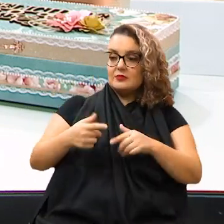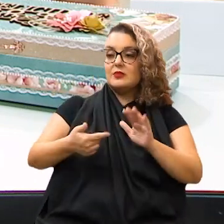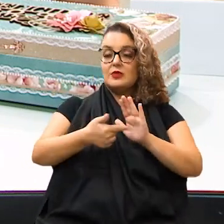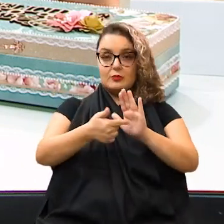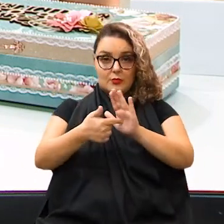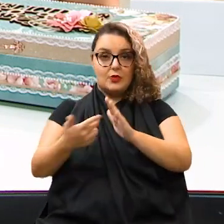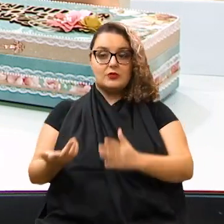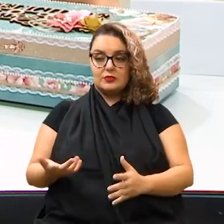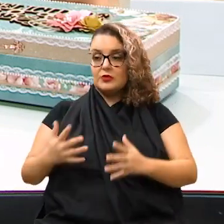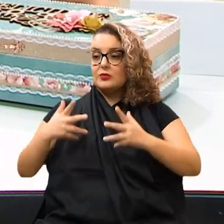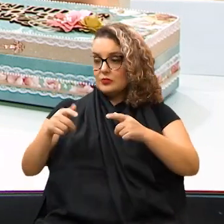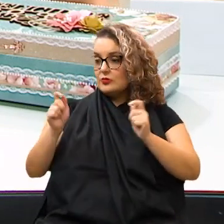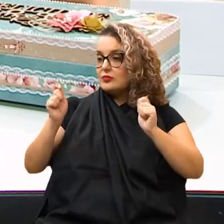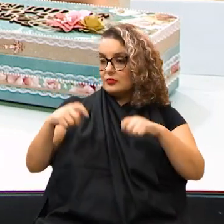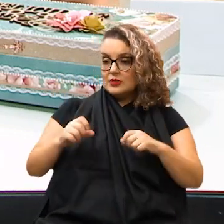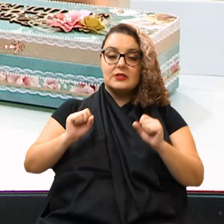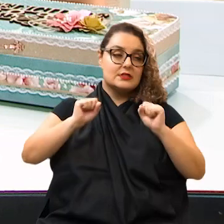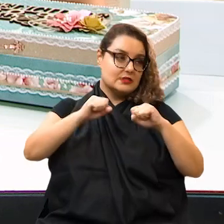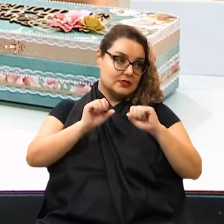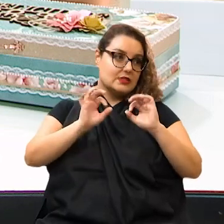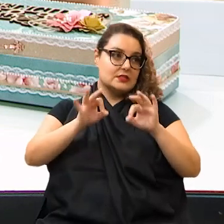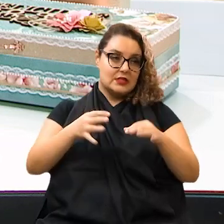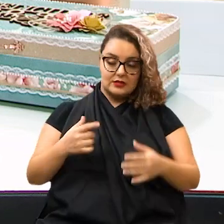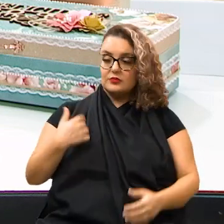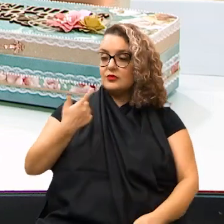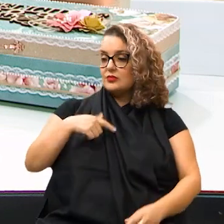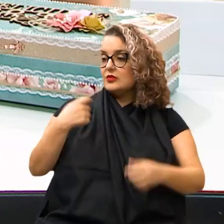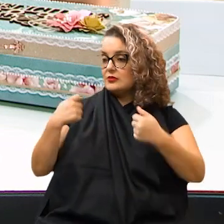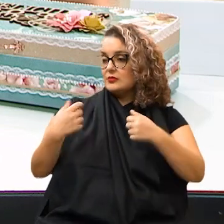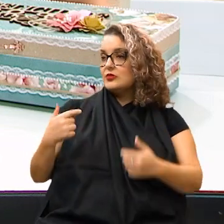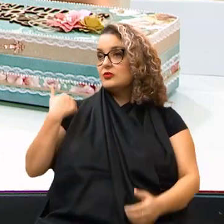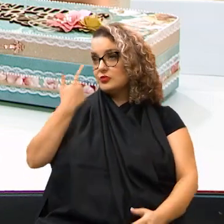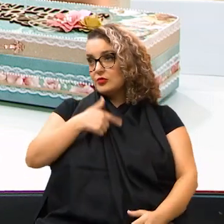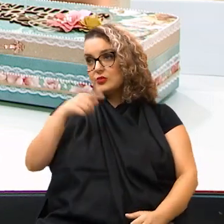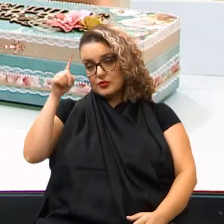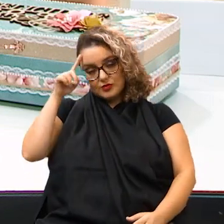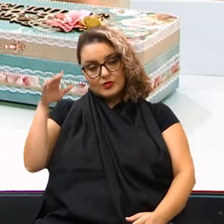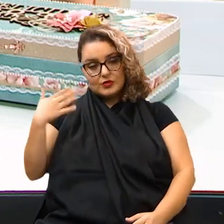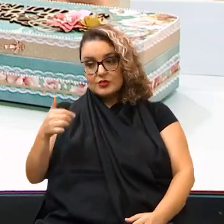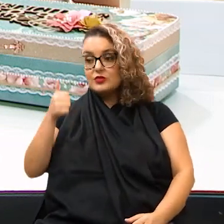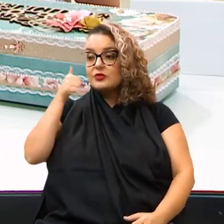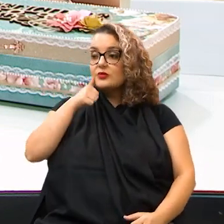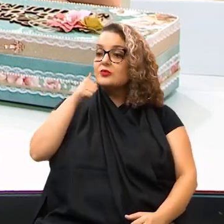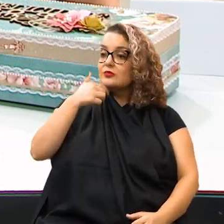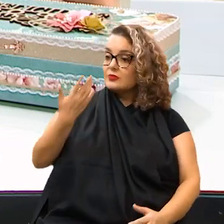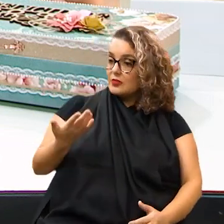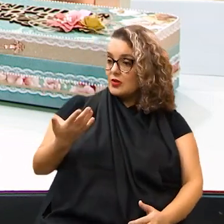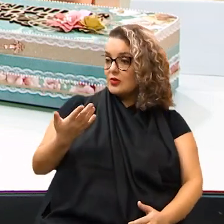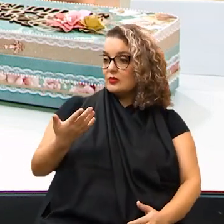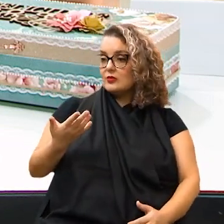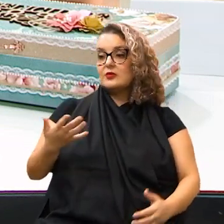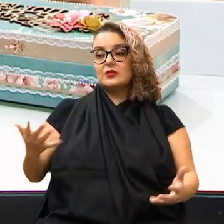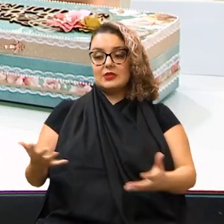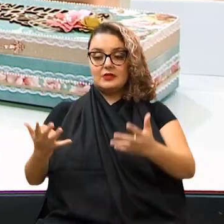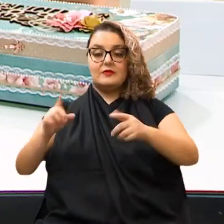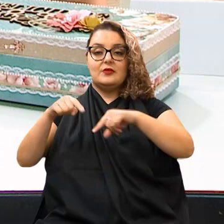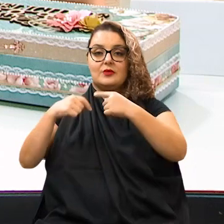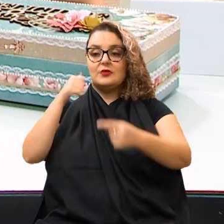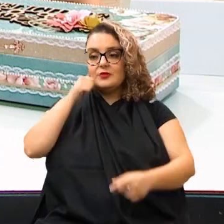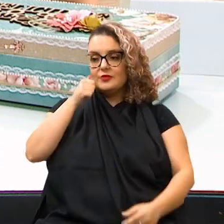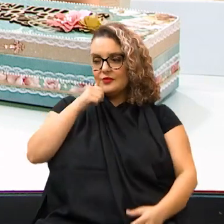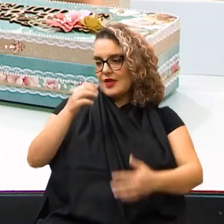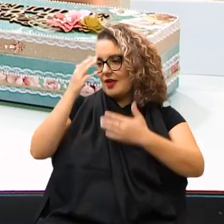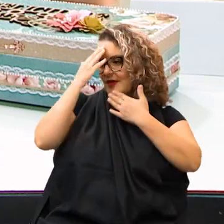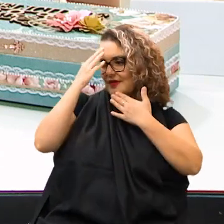Isso mostra que tudo é possível. Exatamente. E a gente precisa disso no nosso dia a dia, de mulheres que levantam outras